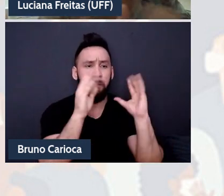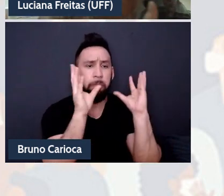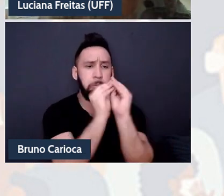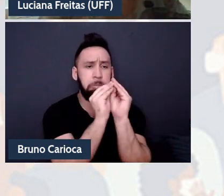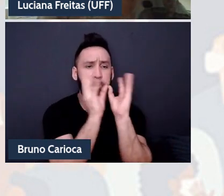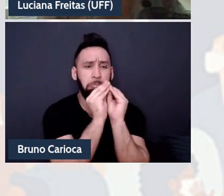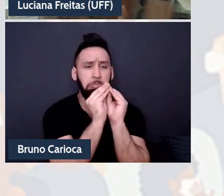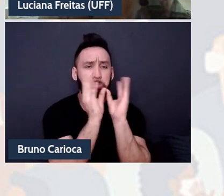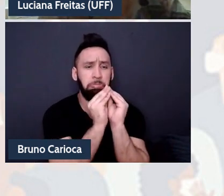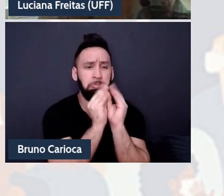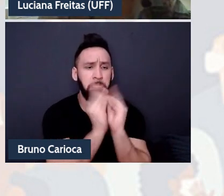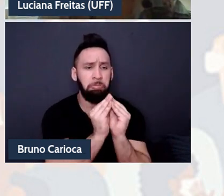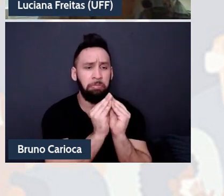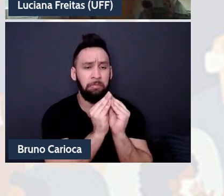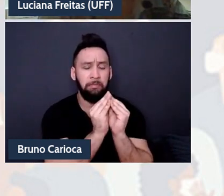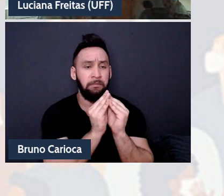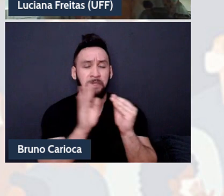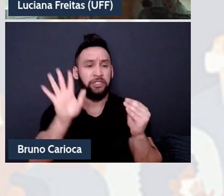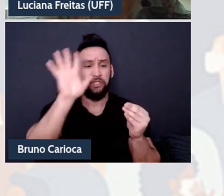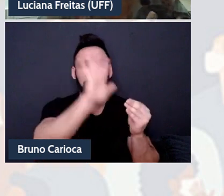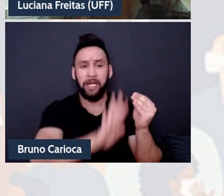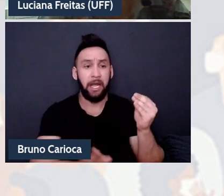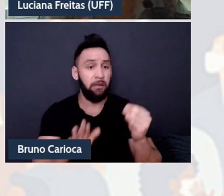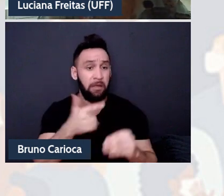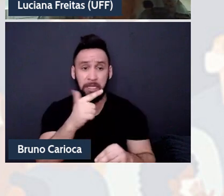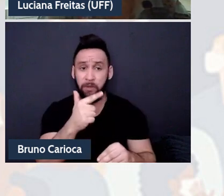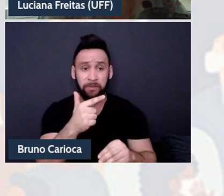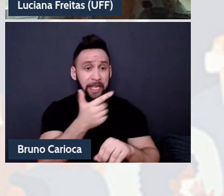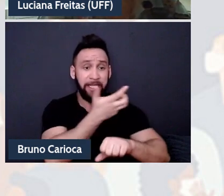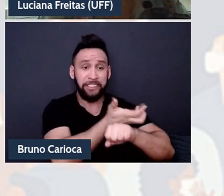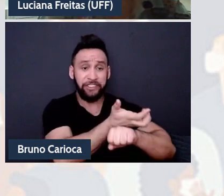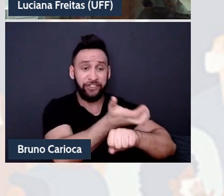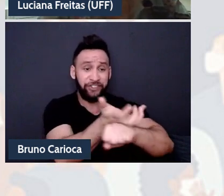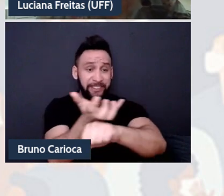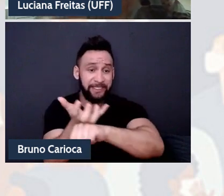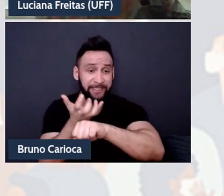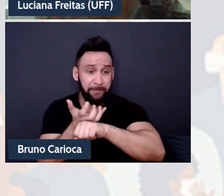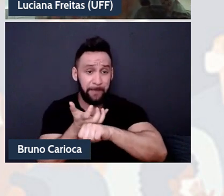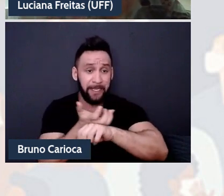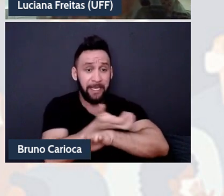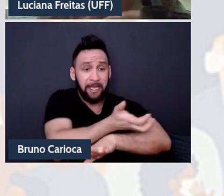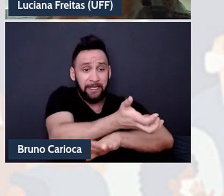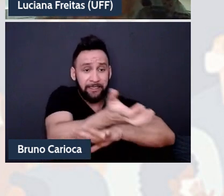sem ninguém entender, porque não era interdisciplinar, era pluridisciplinar,